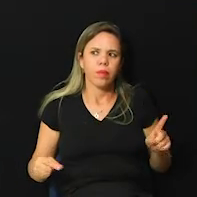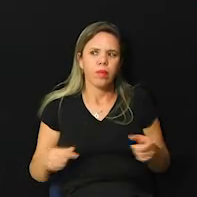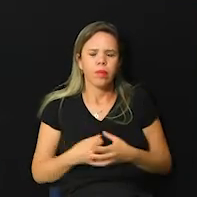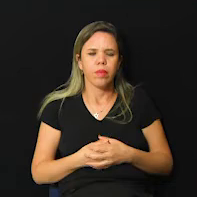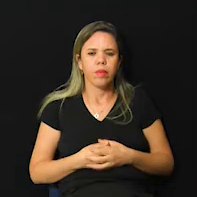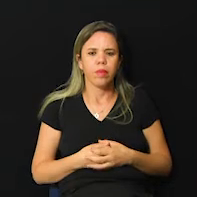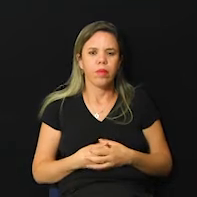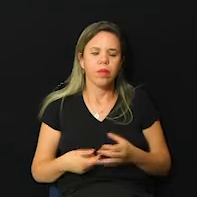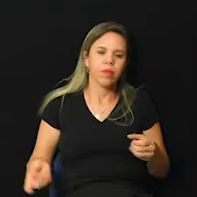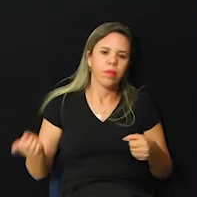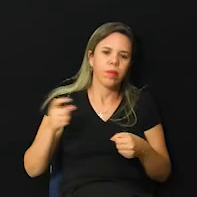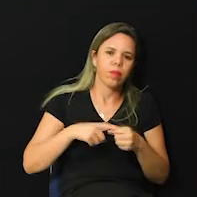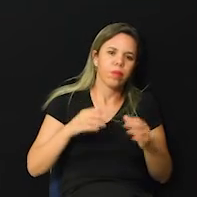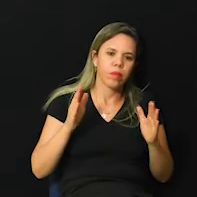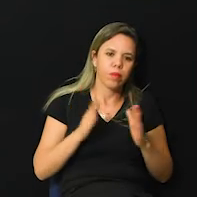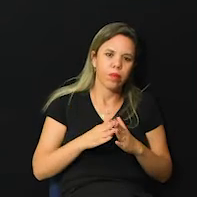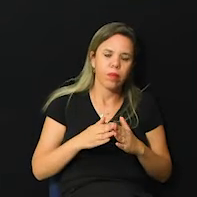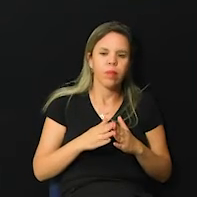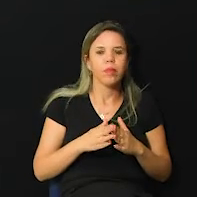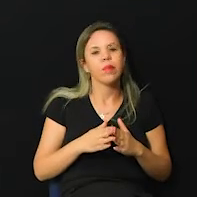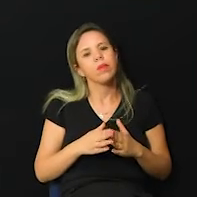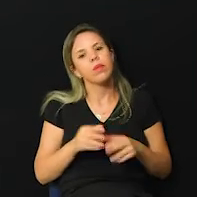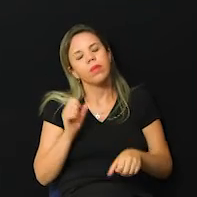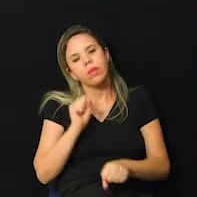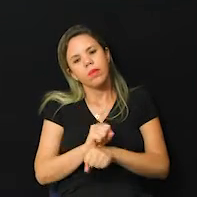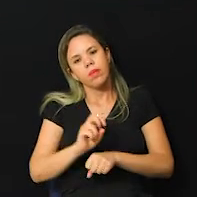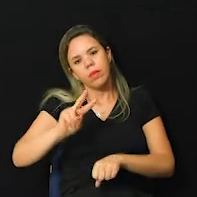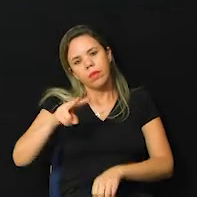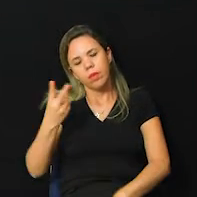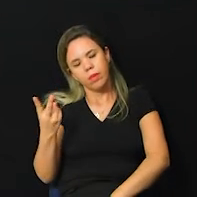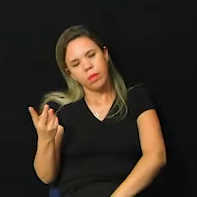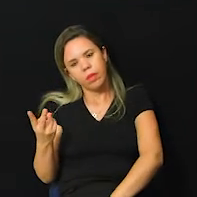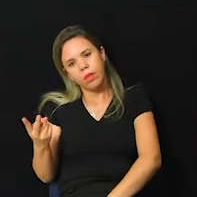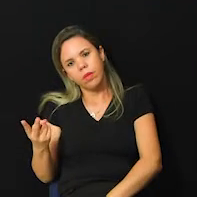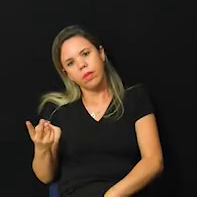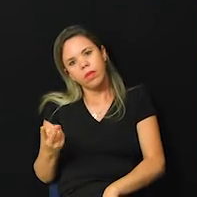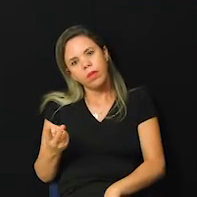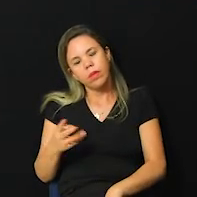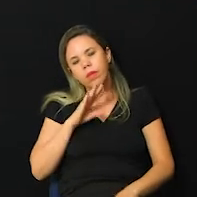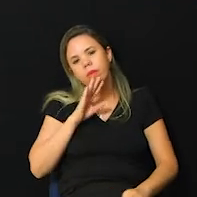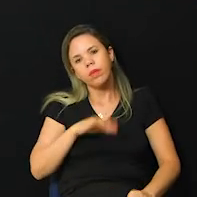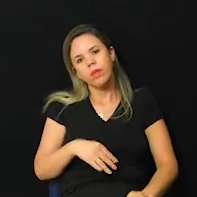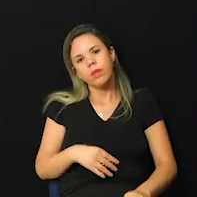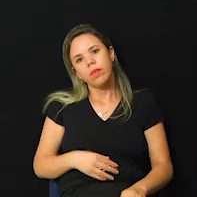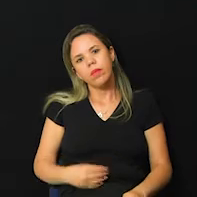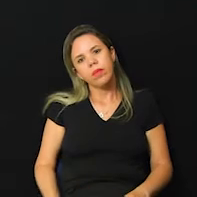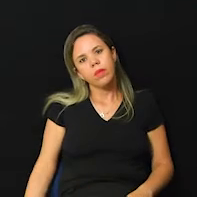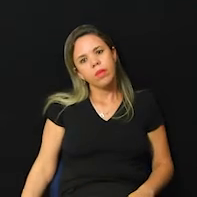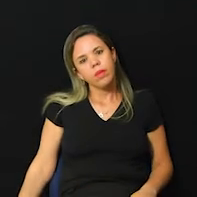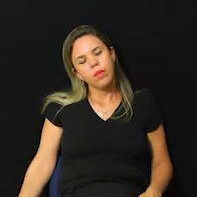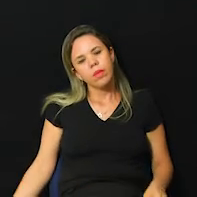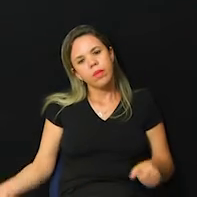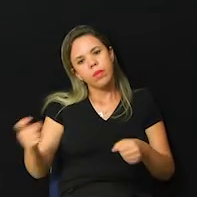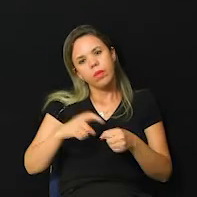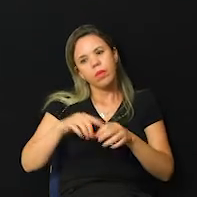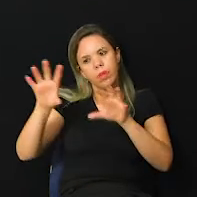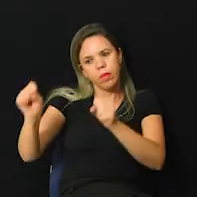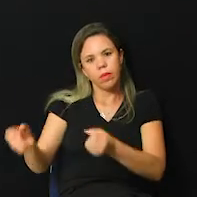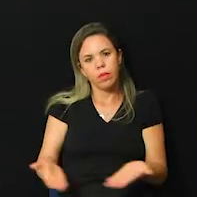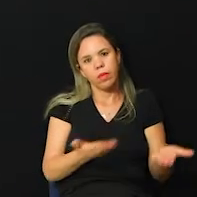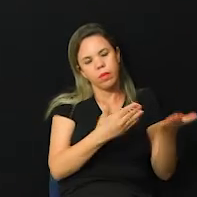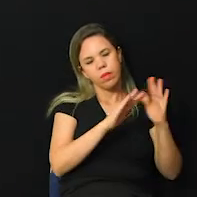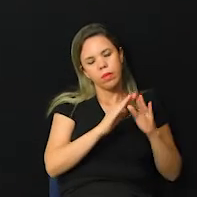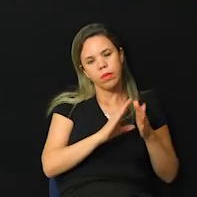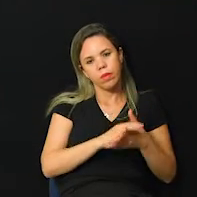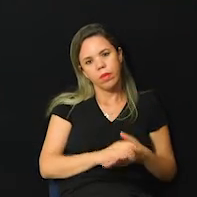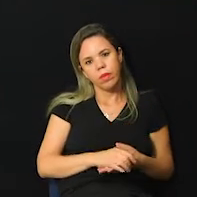96 volto para casa tem um Reiki até as duas horas da tarde volto para